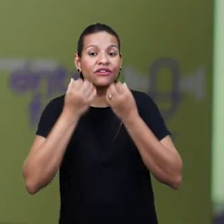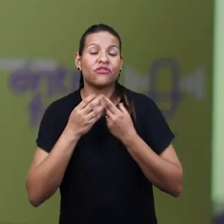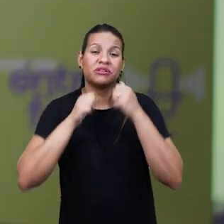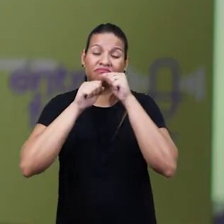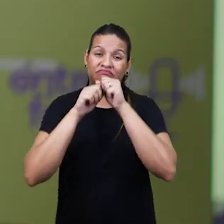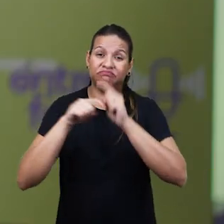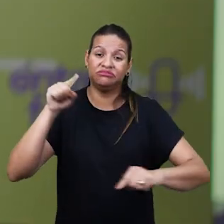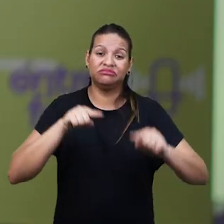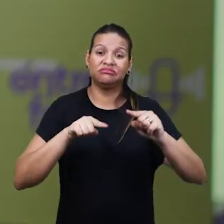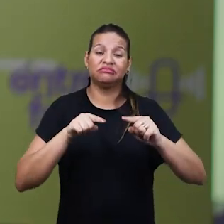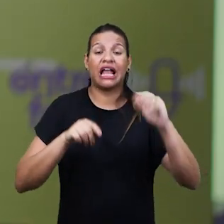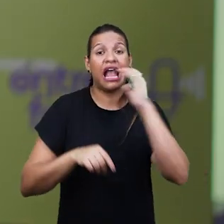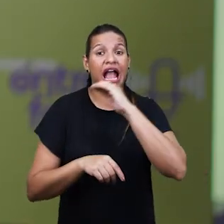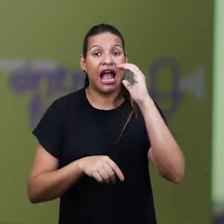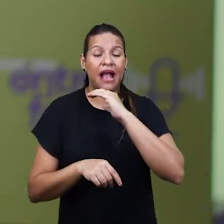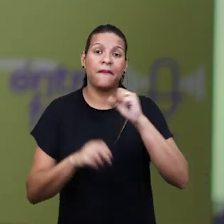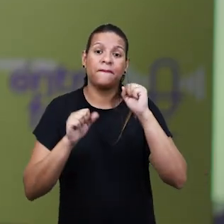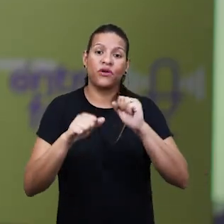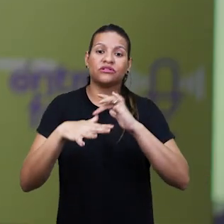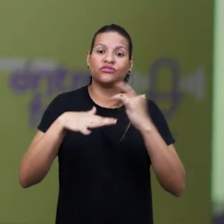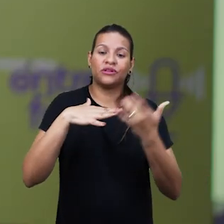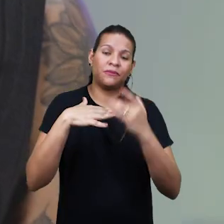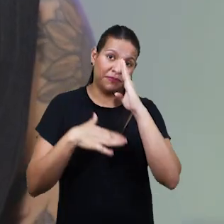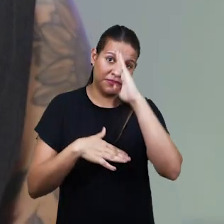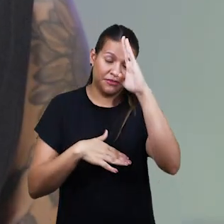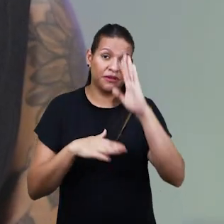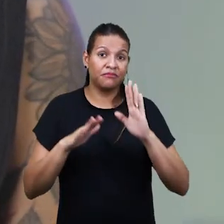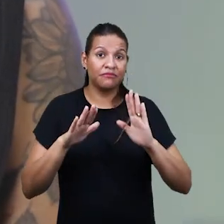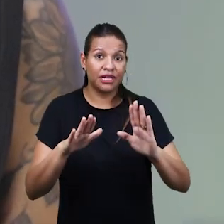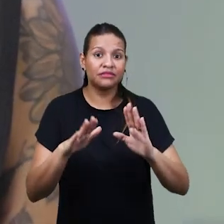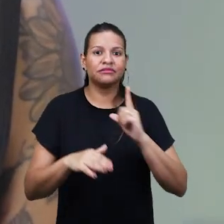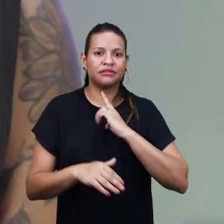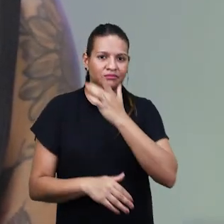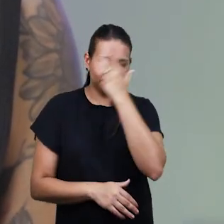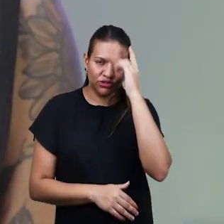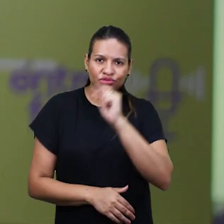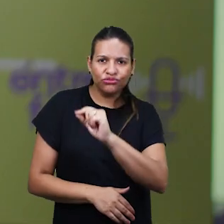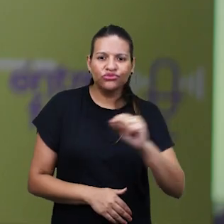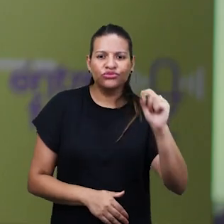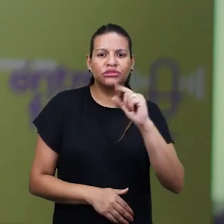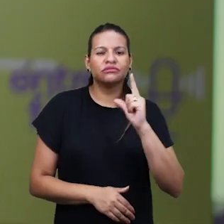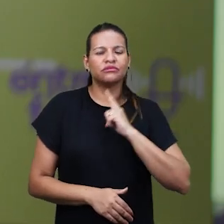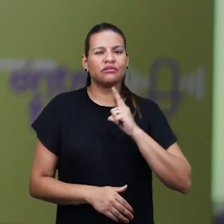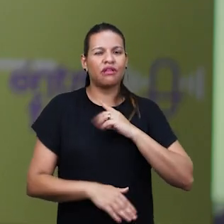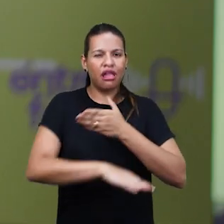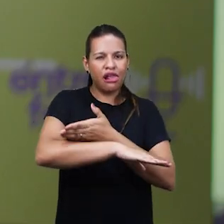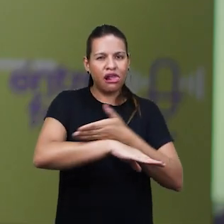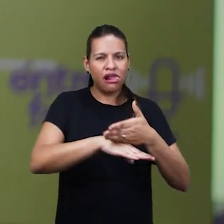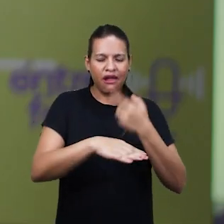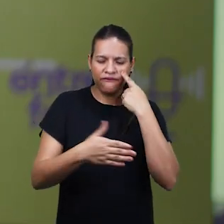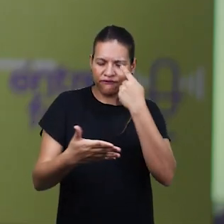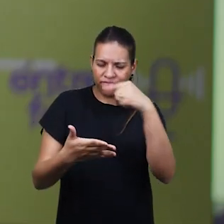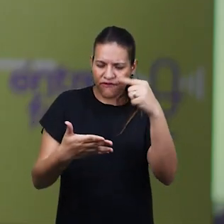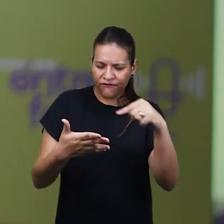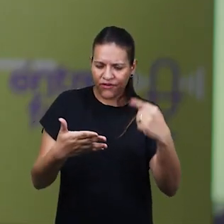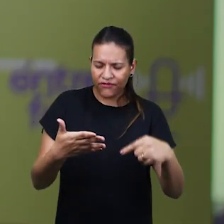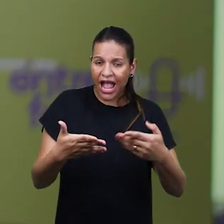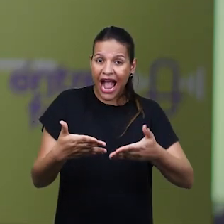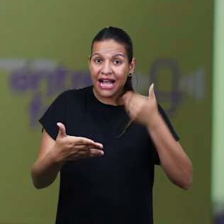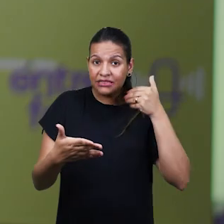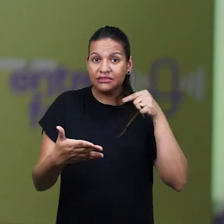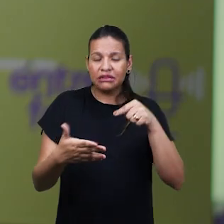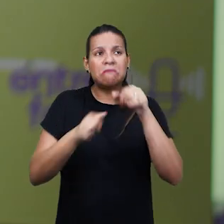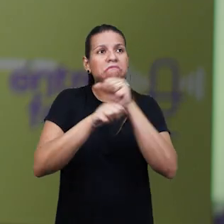A desinformação pode circular rapidamente, principalmente nas redes sociais. Mas quando as pessoas desenvolvem o hábito